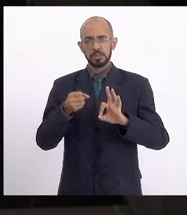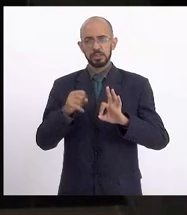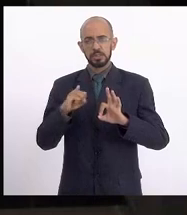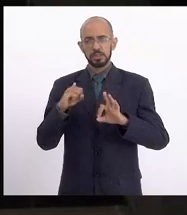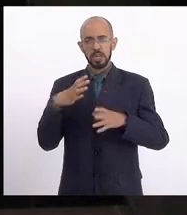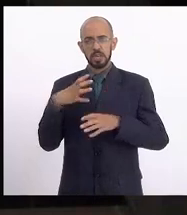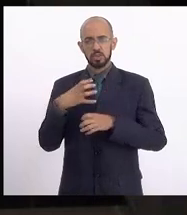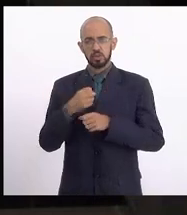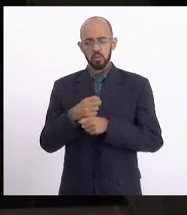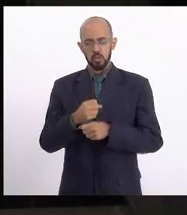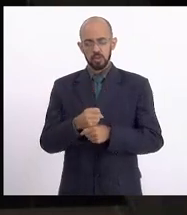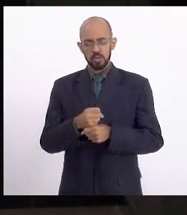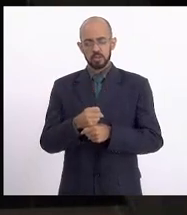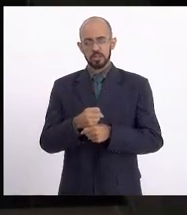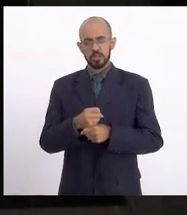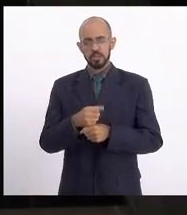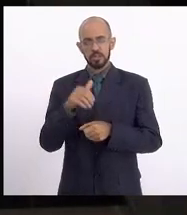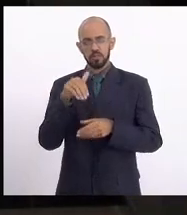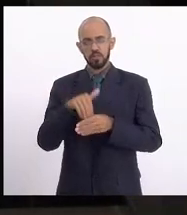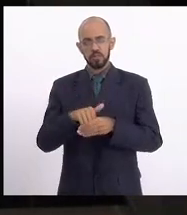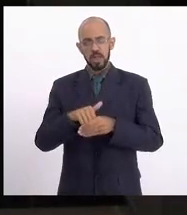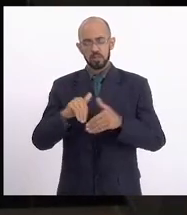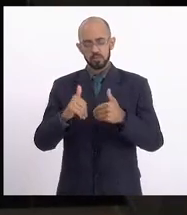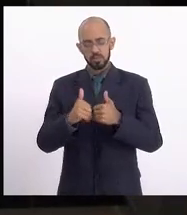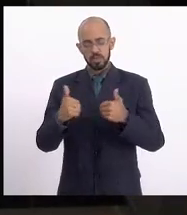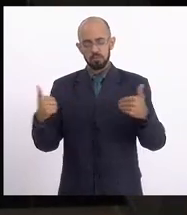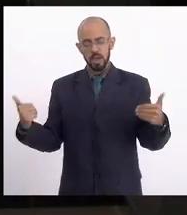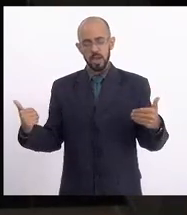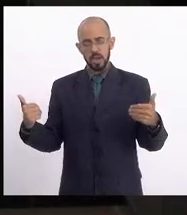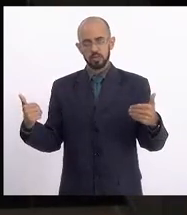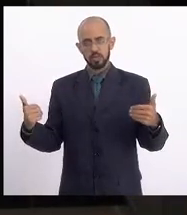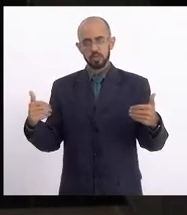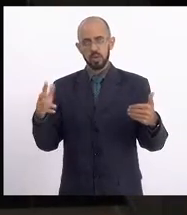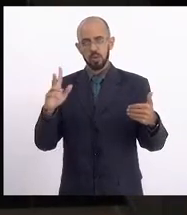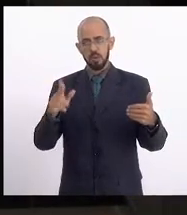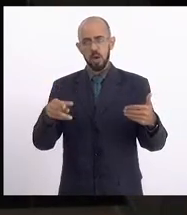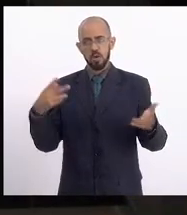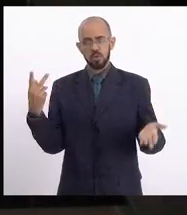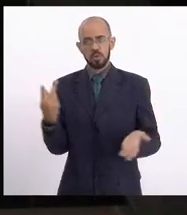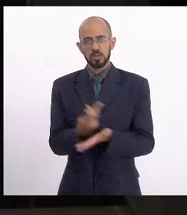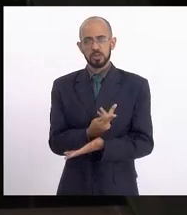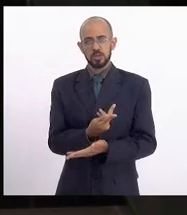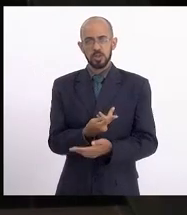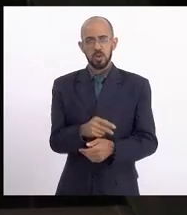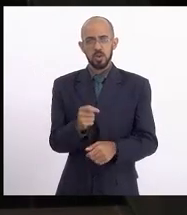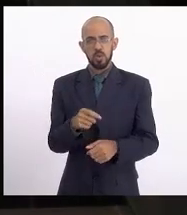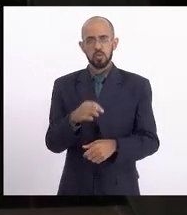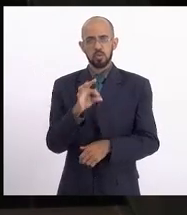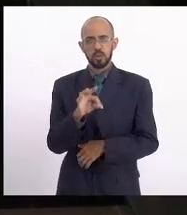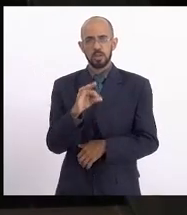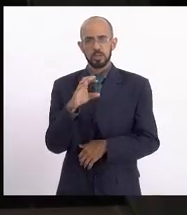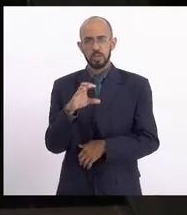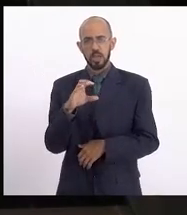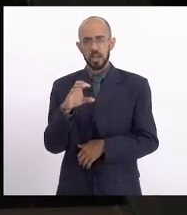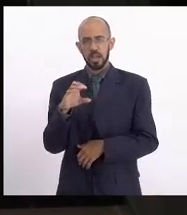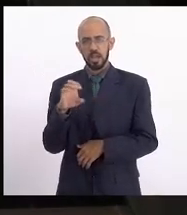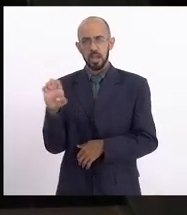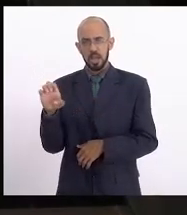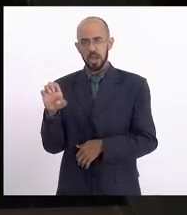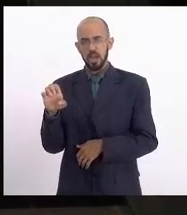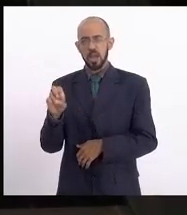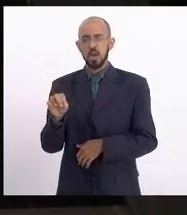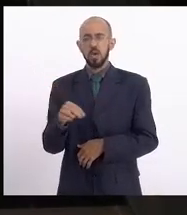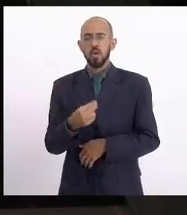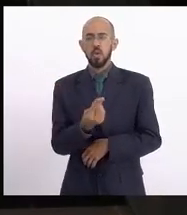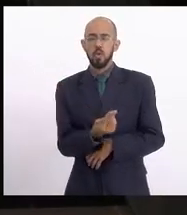ser votadas de forma separada, como aconteceu no Tribunal de Contas, ou se iam